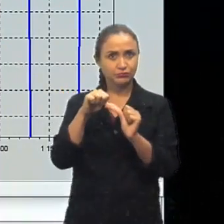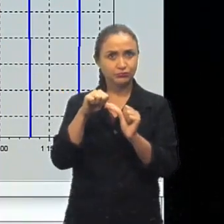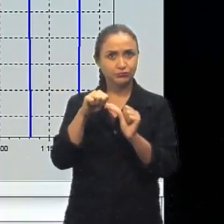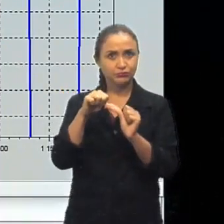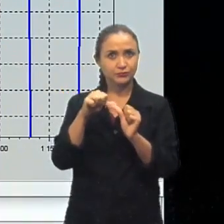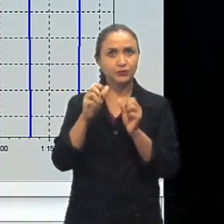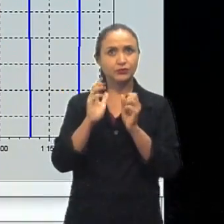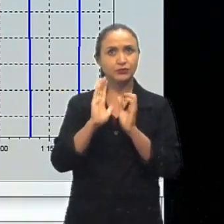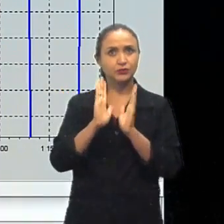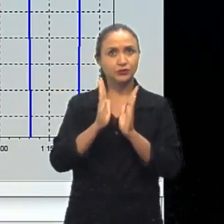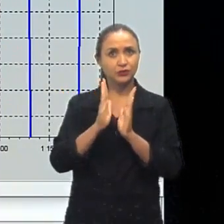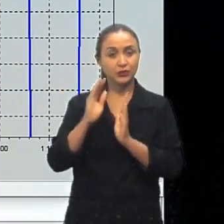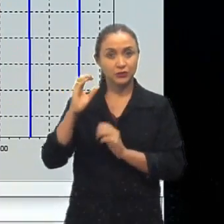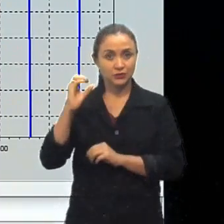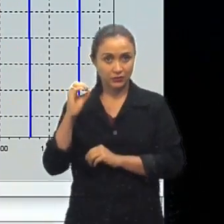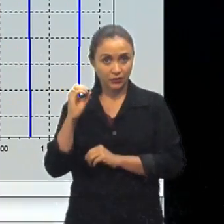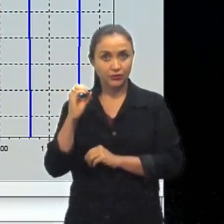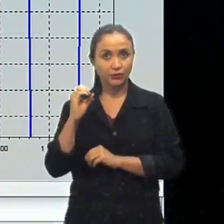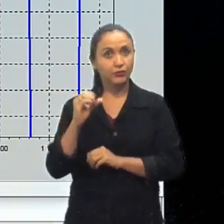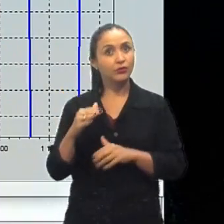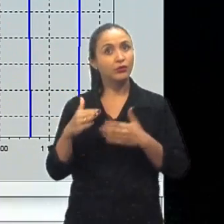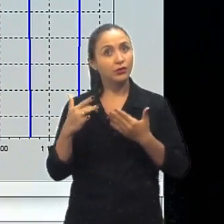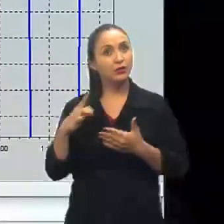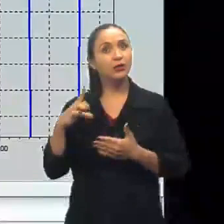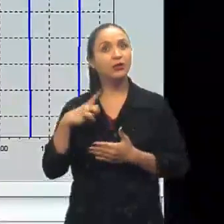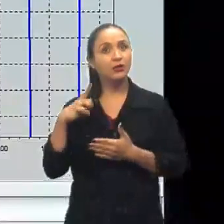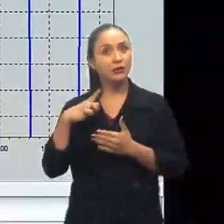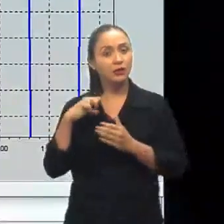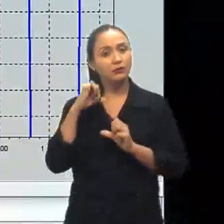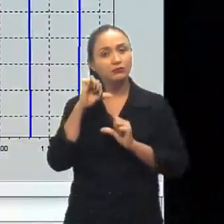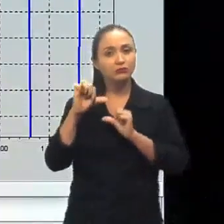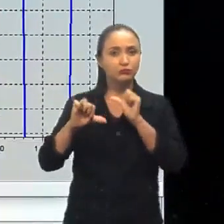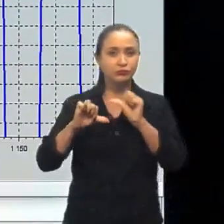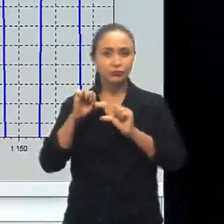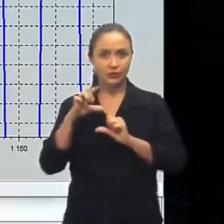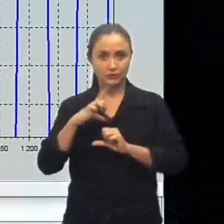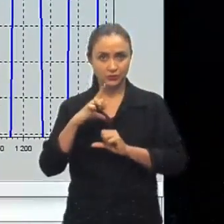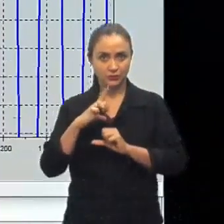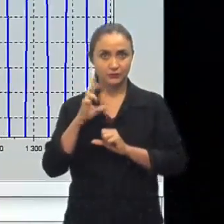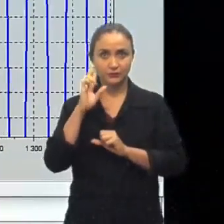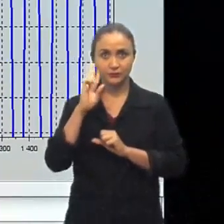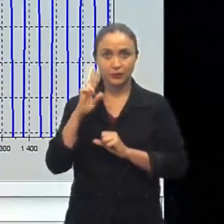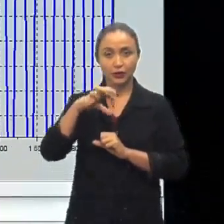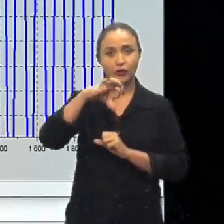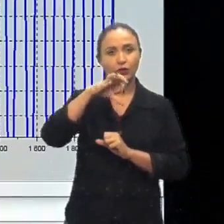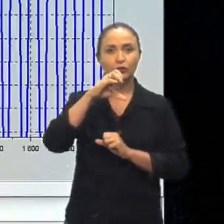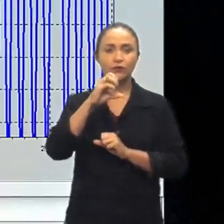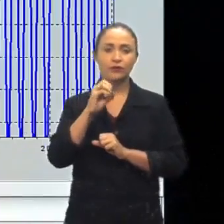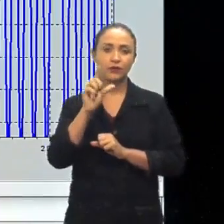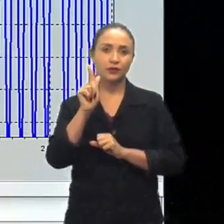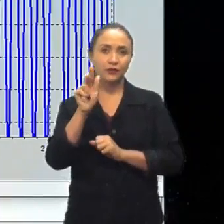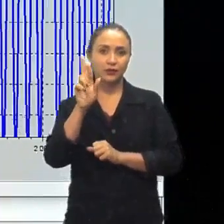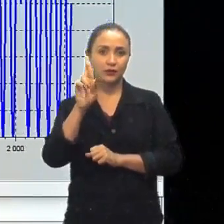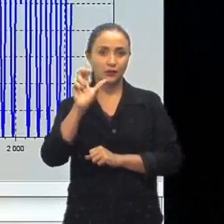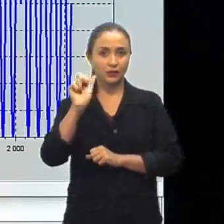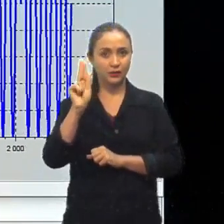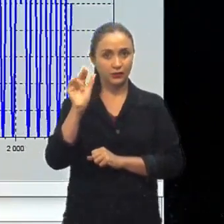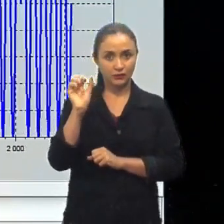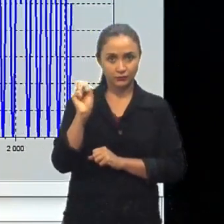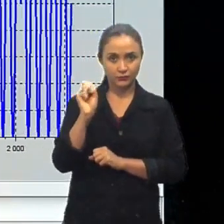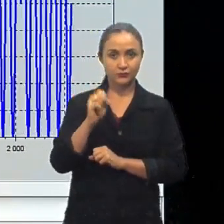esquerda, passei para bit 0, então ele teve uma variação de 90 graus na fase.